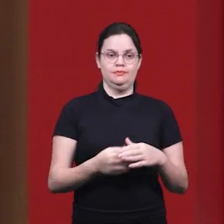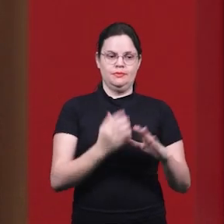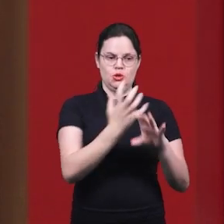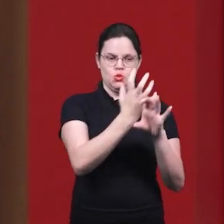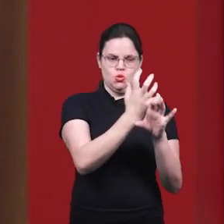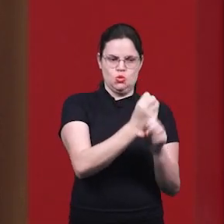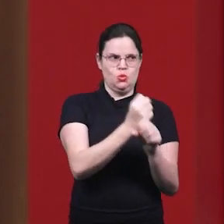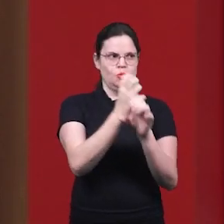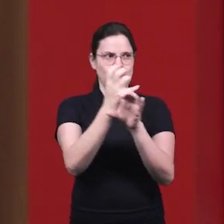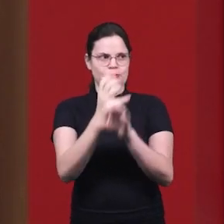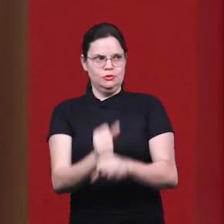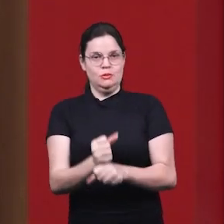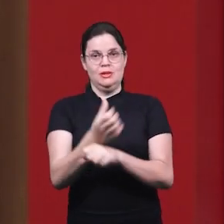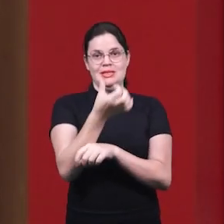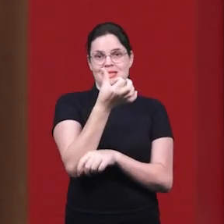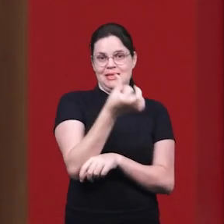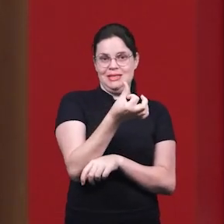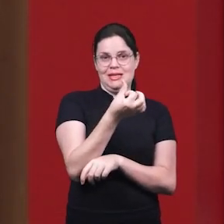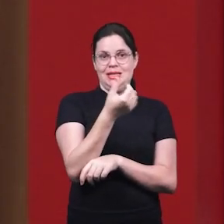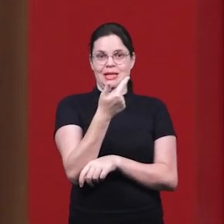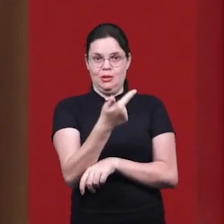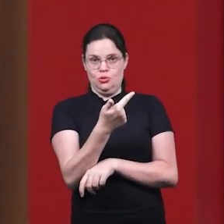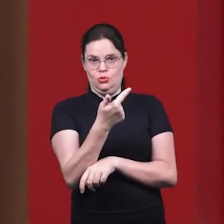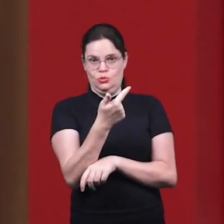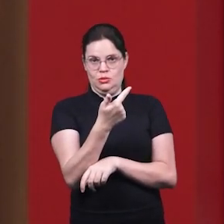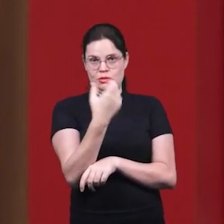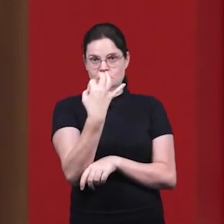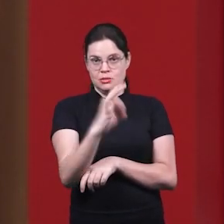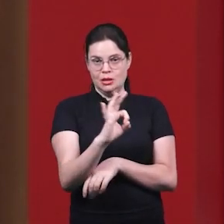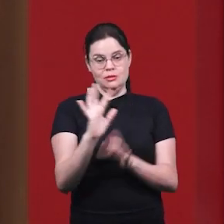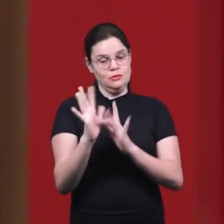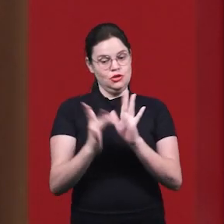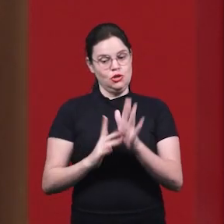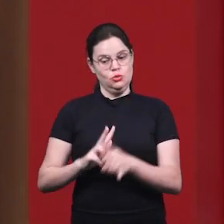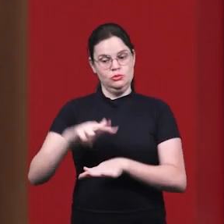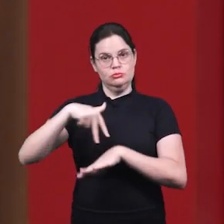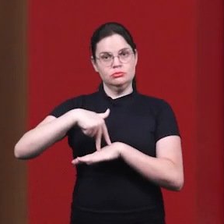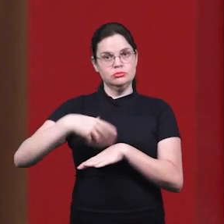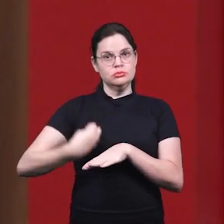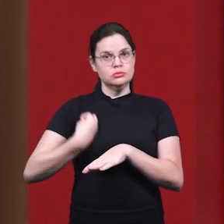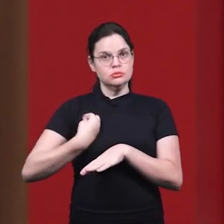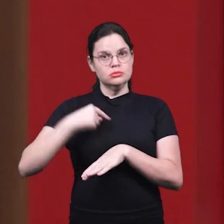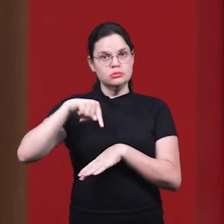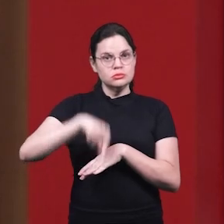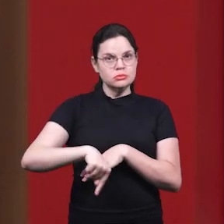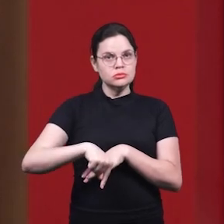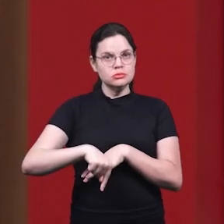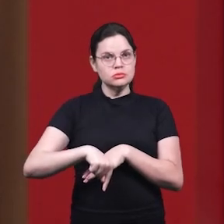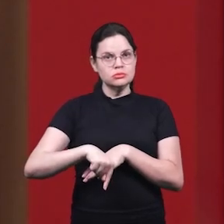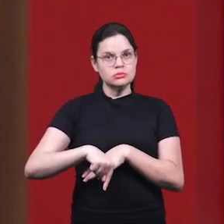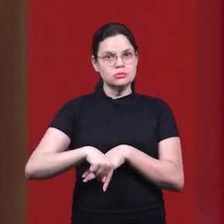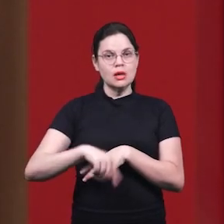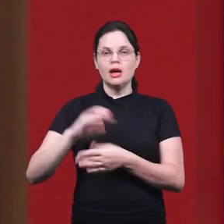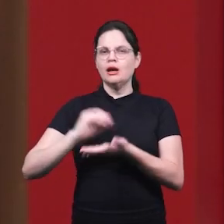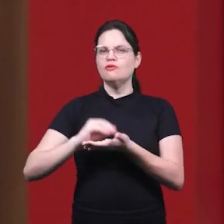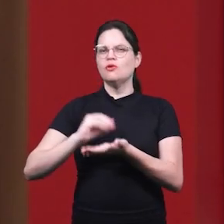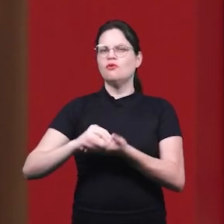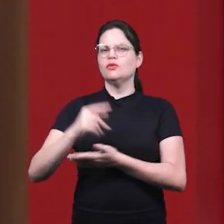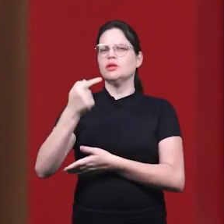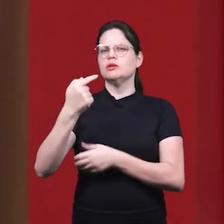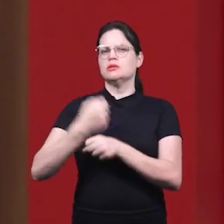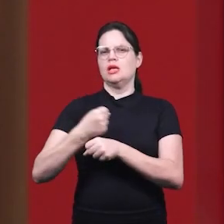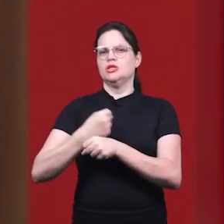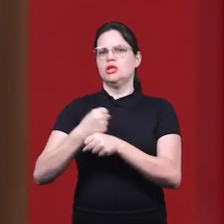semanas, Jesus veio então, Jesus homem veio, não é? Está ali só faltando 7 anos